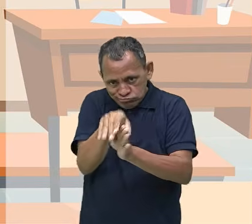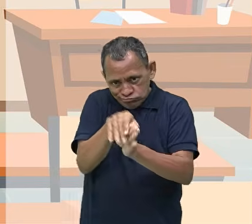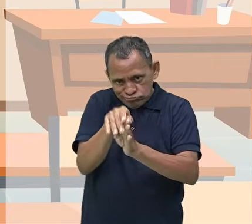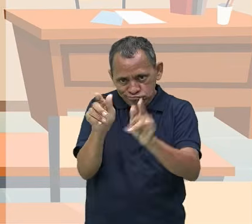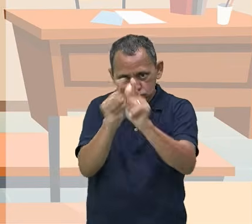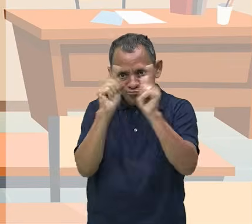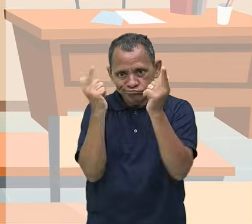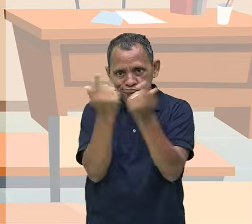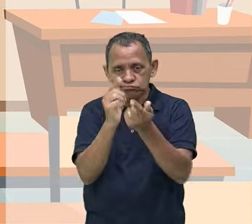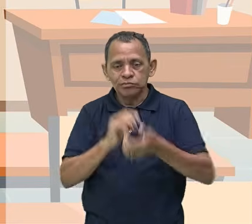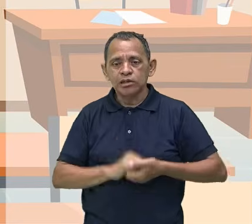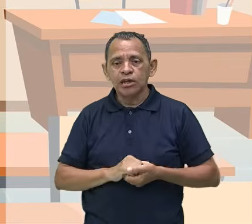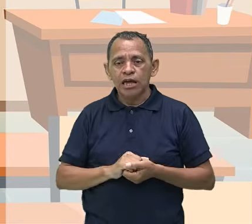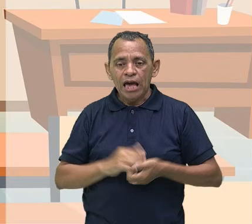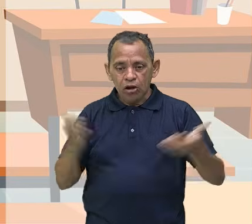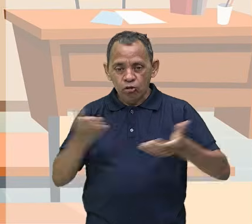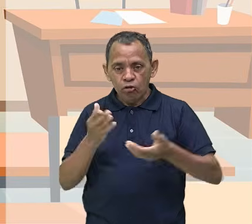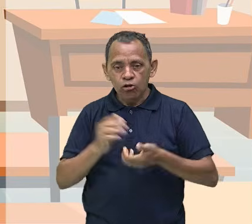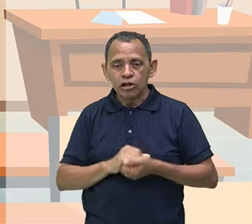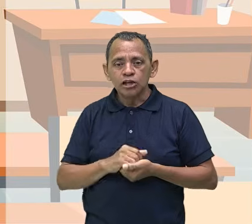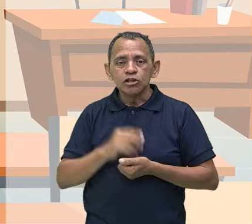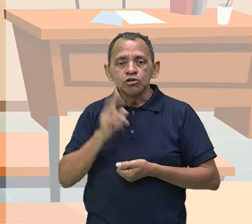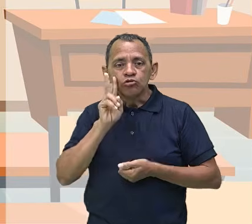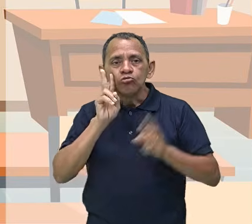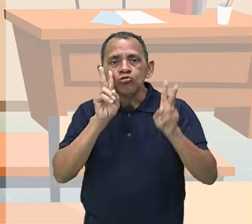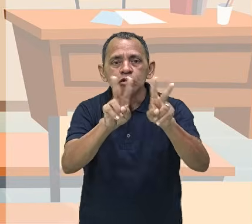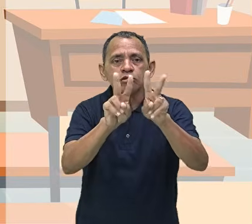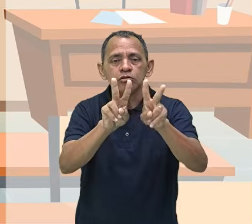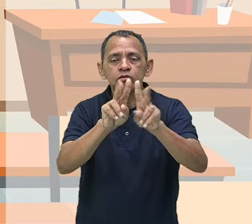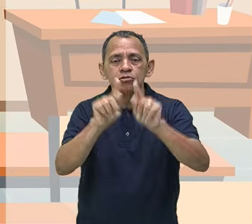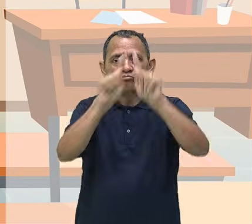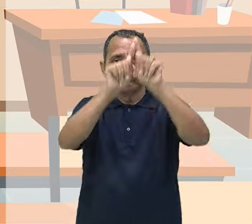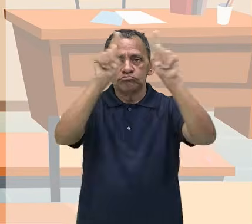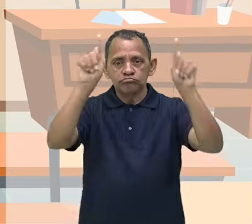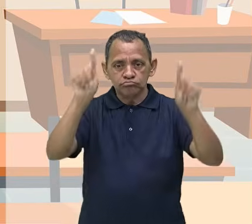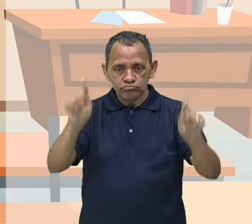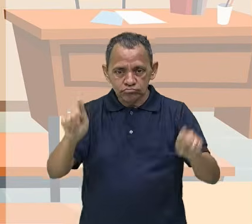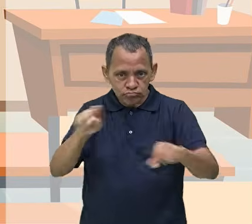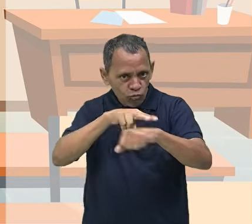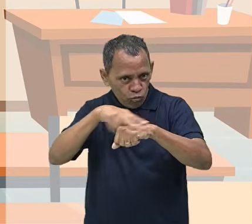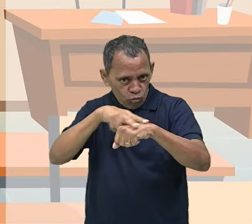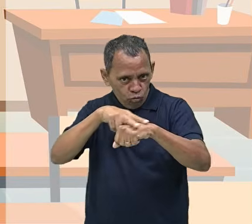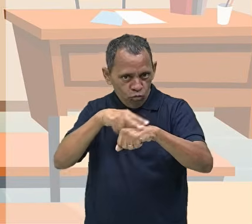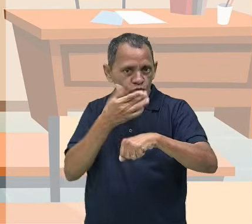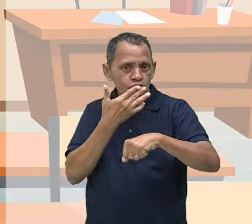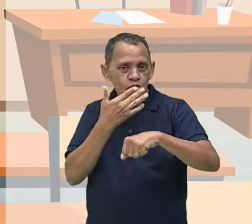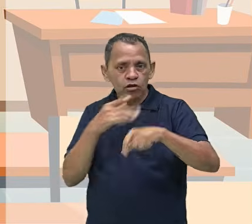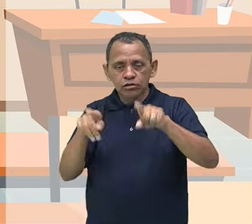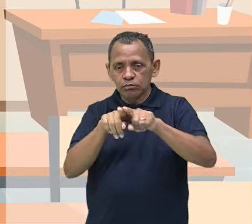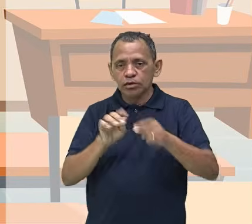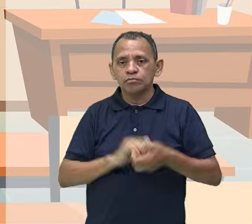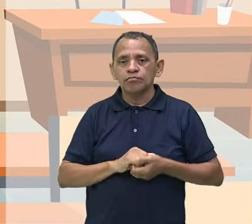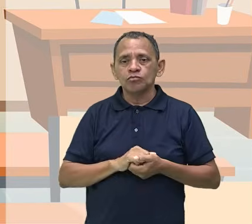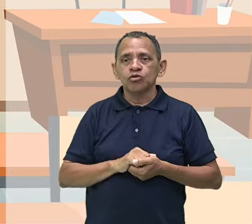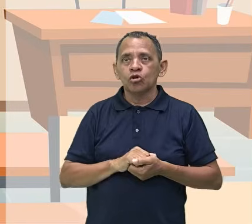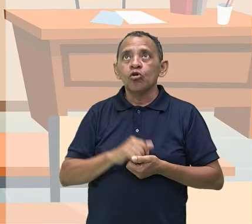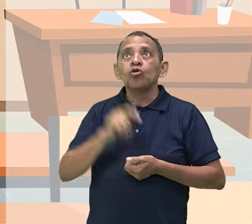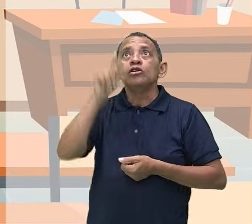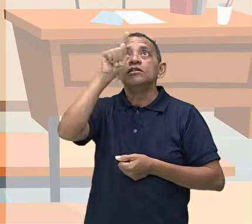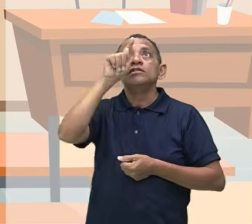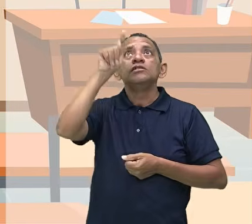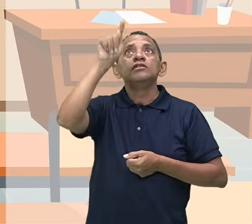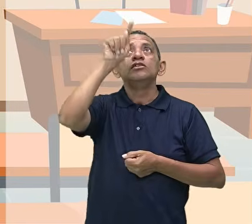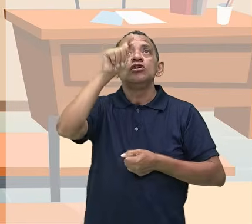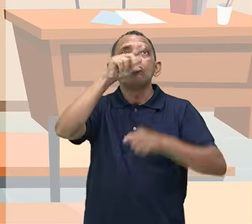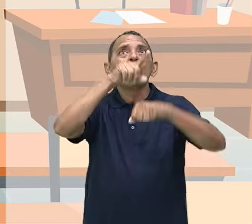já está olhando para onde? Para a lousa. Então, à frente dele, o que ele já observa? Uma lousa, o relógio. E de